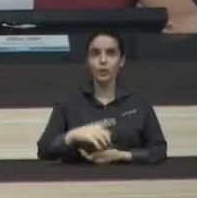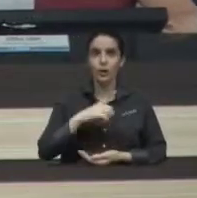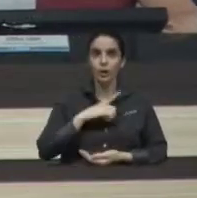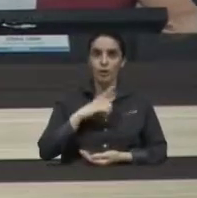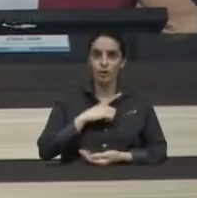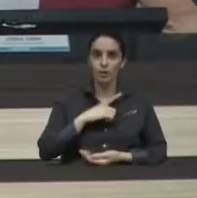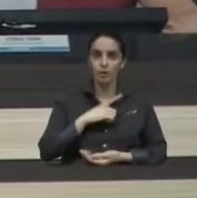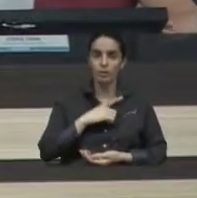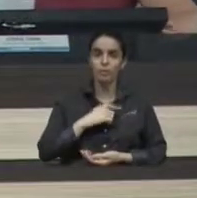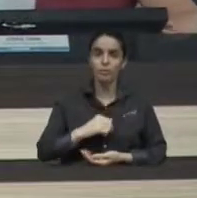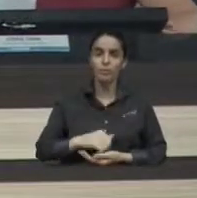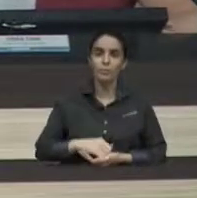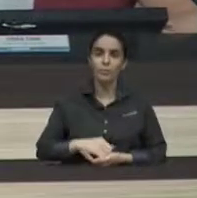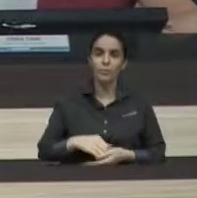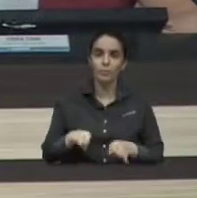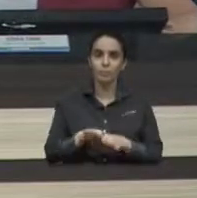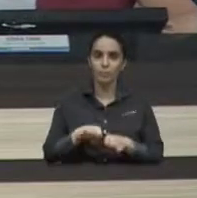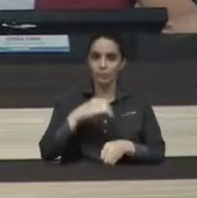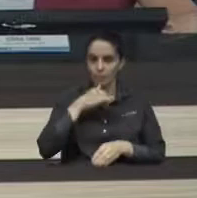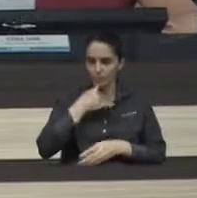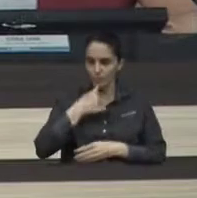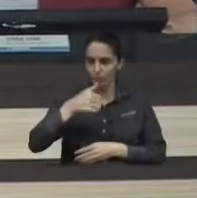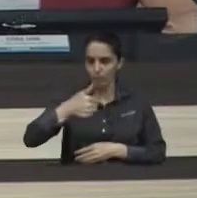moção também de pesar